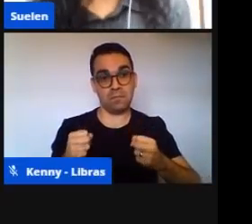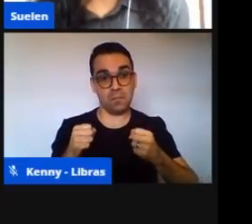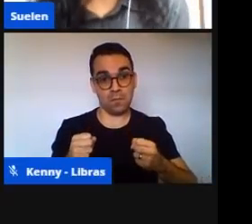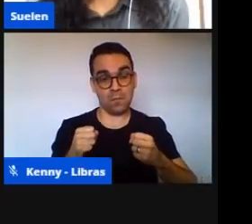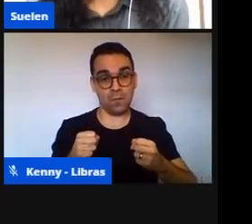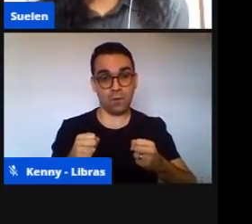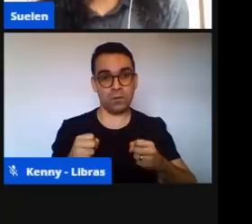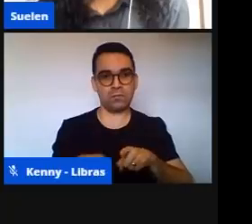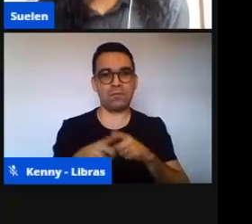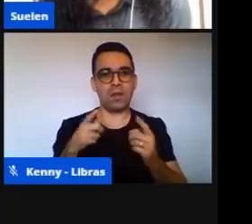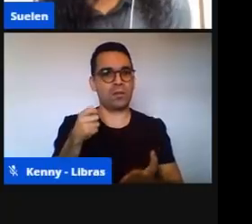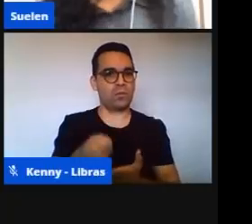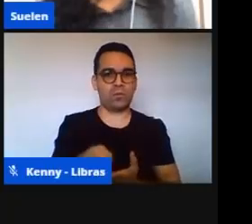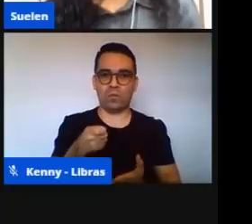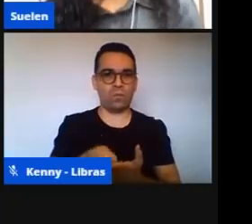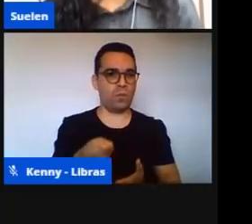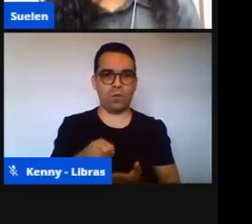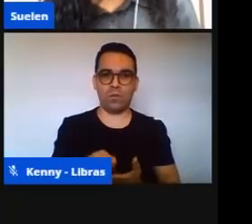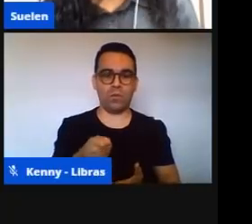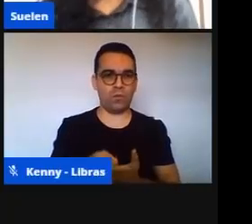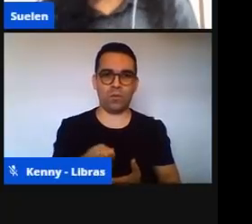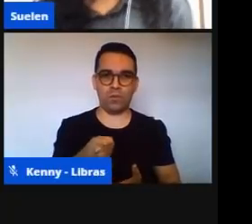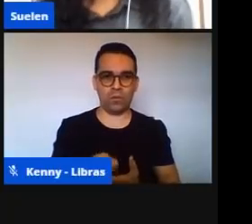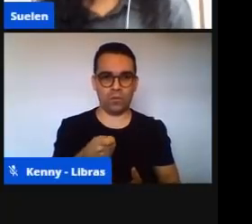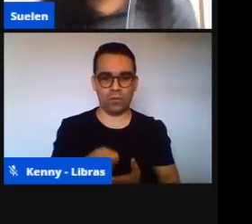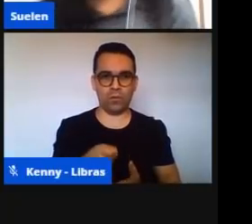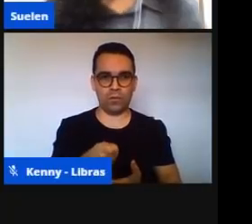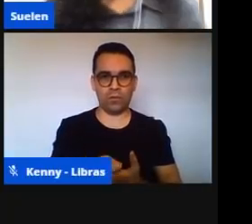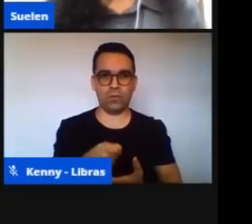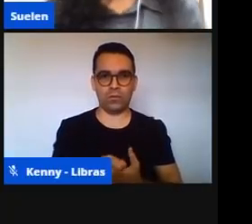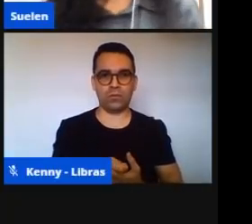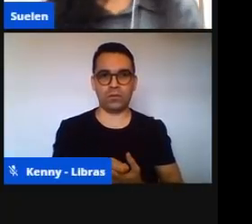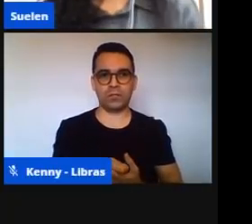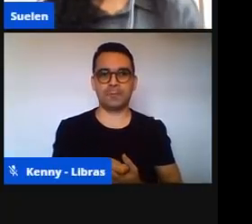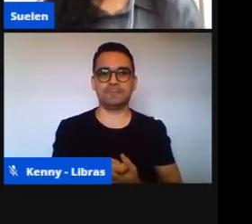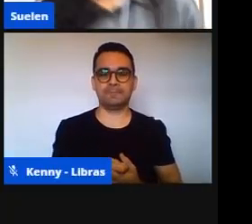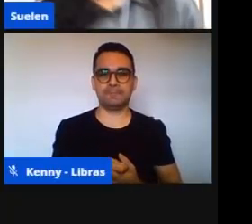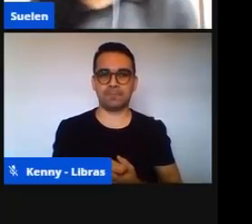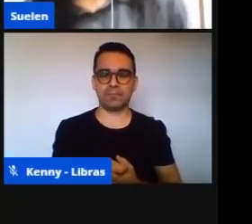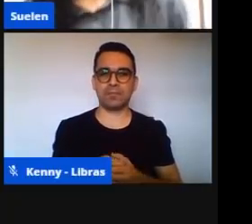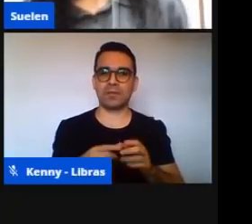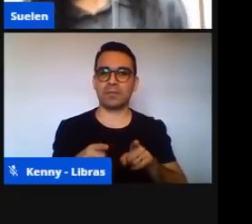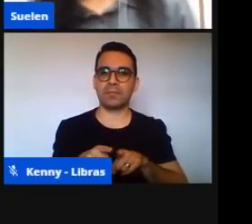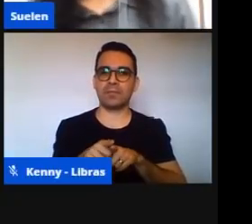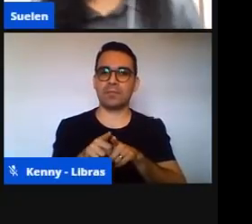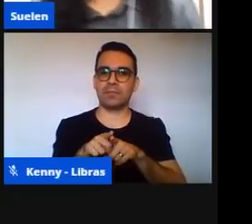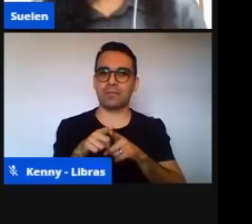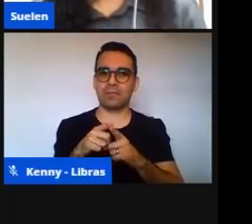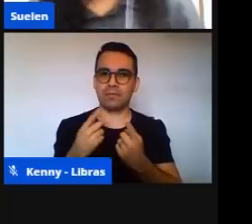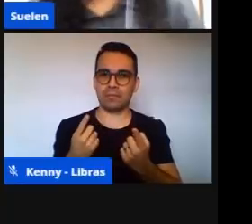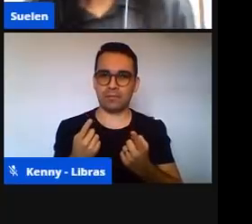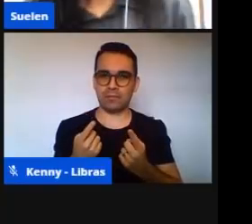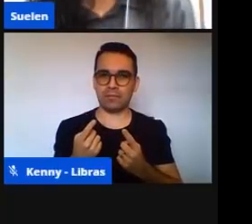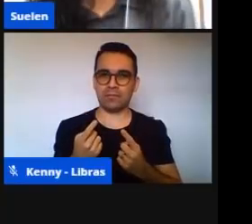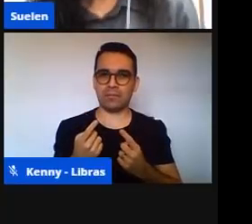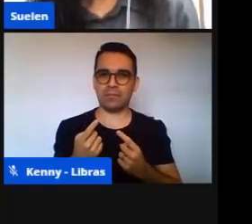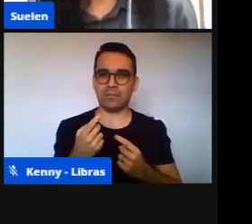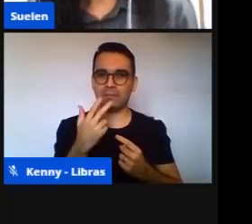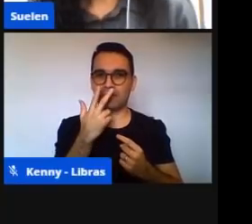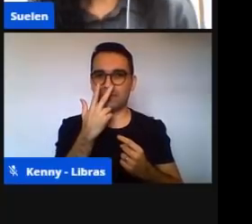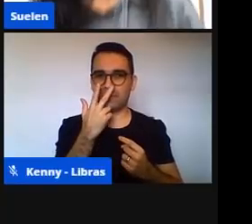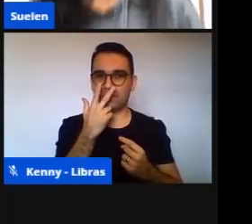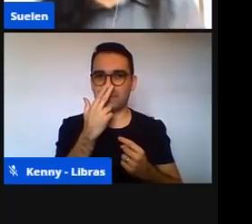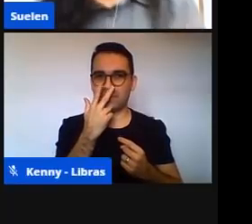é obrigatório, né? E a gente tem que tomar muito cuidado quando a gente utiliza luva, porque dá a falsa sensação de que a mão está limpa